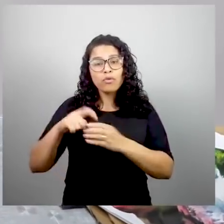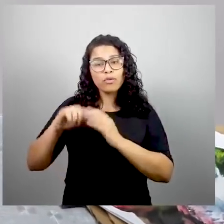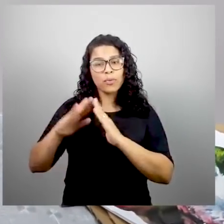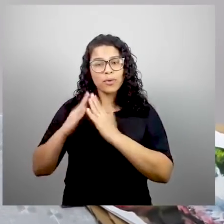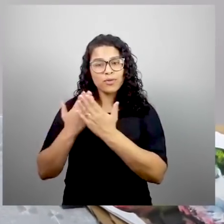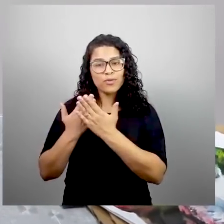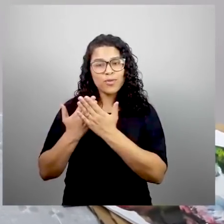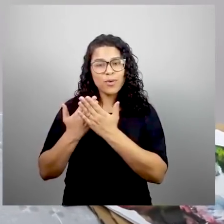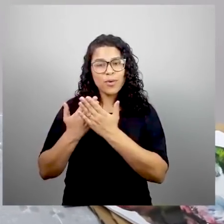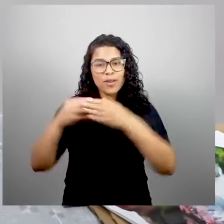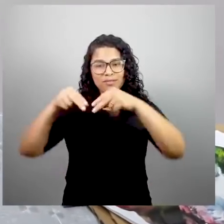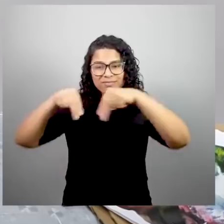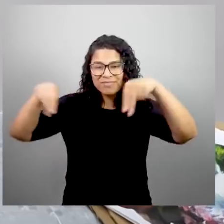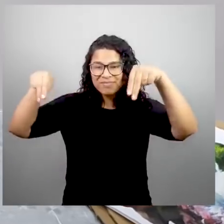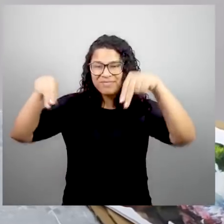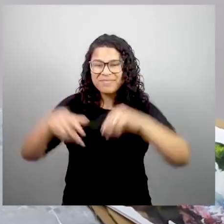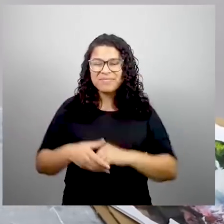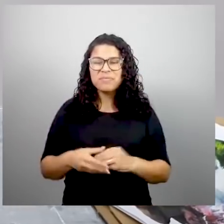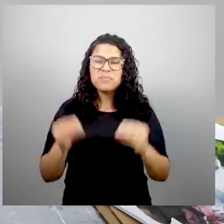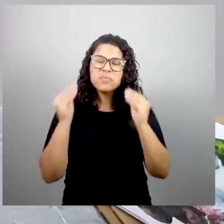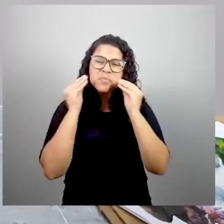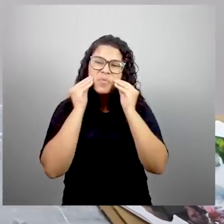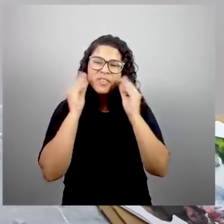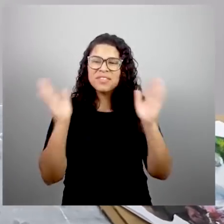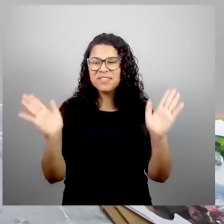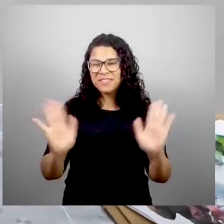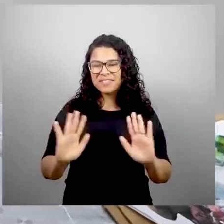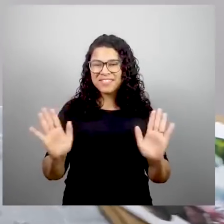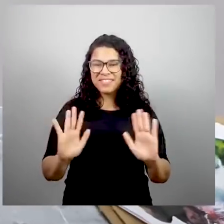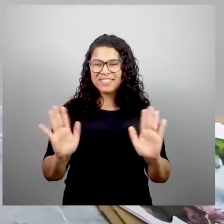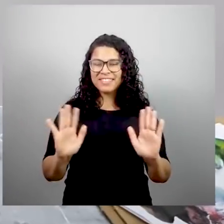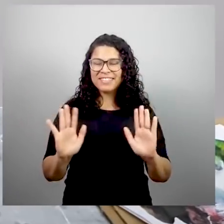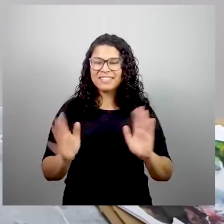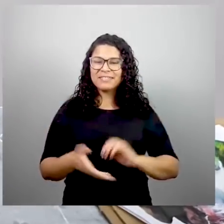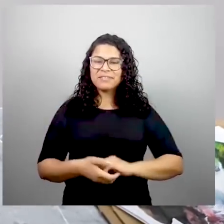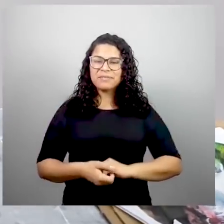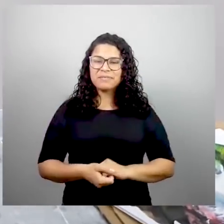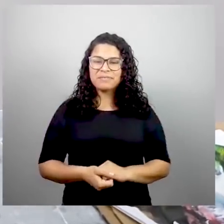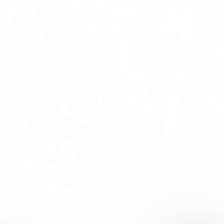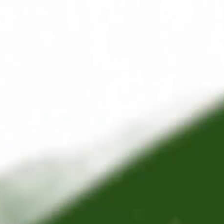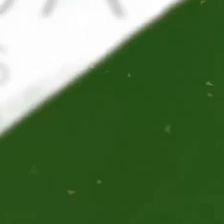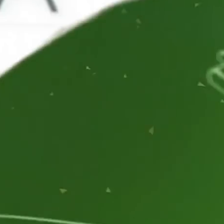exposição quando a gente voltar pra escola, tá bom? Beijos, até a próxima!